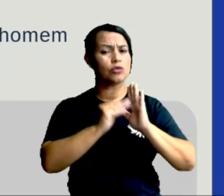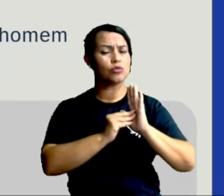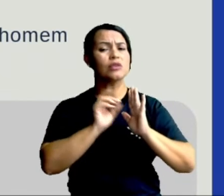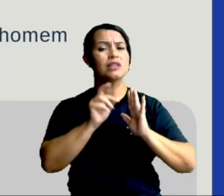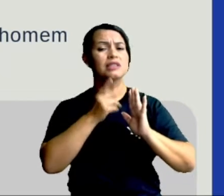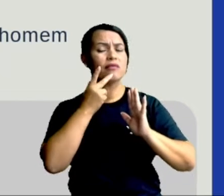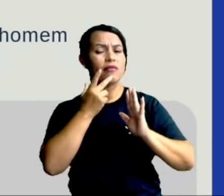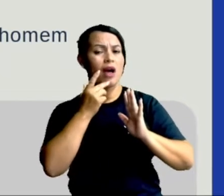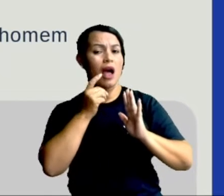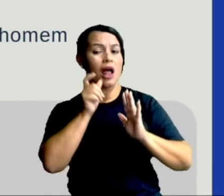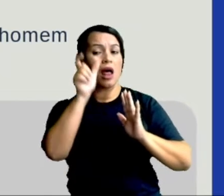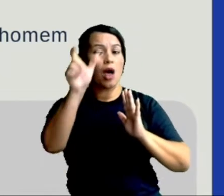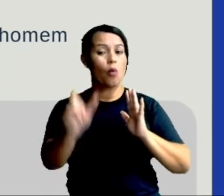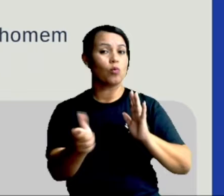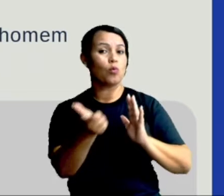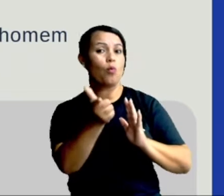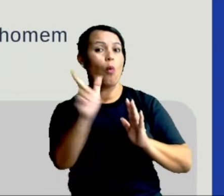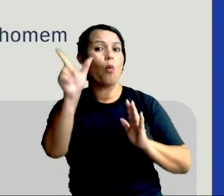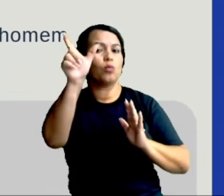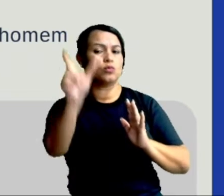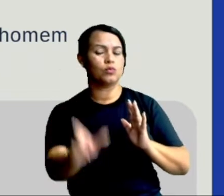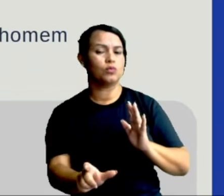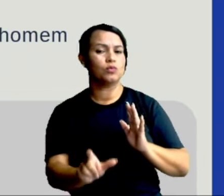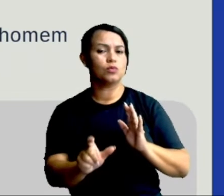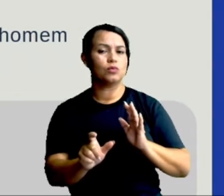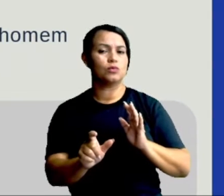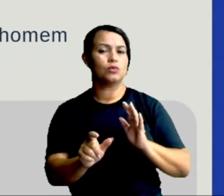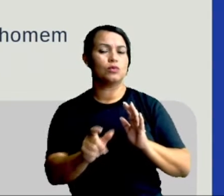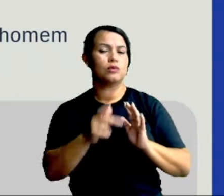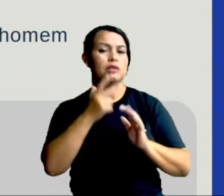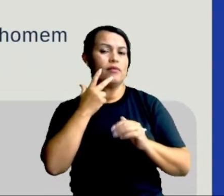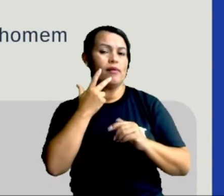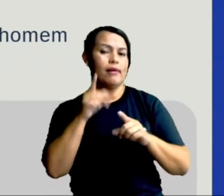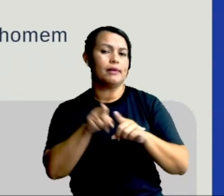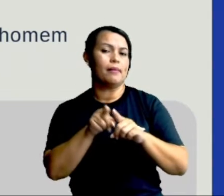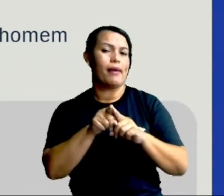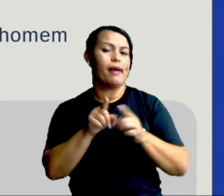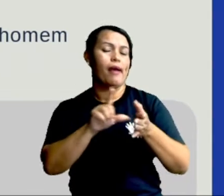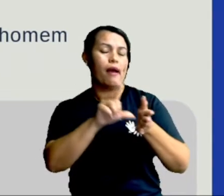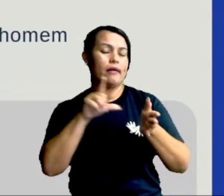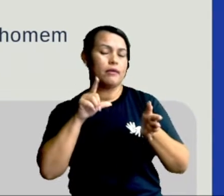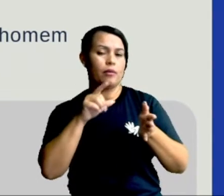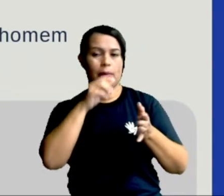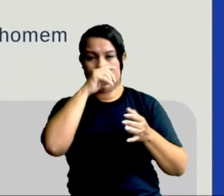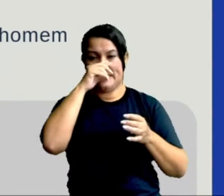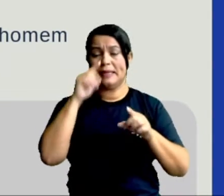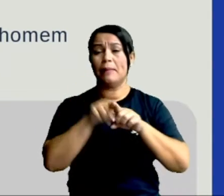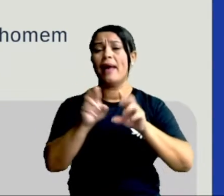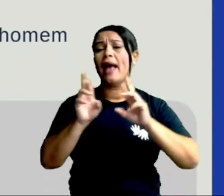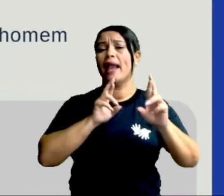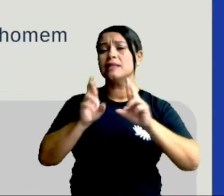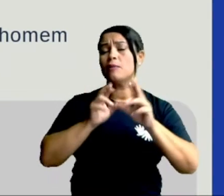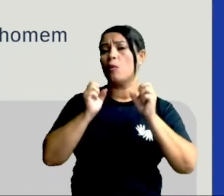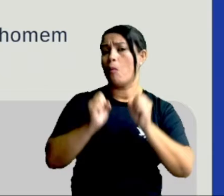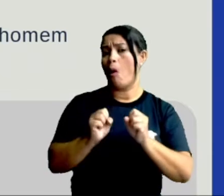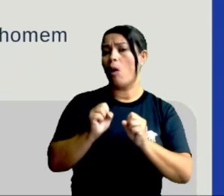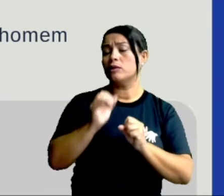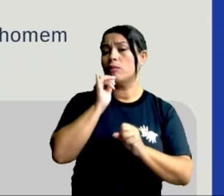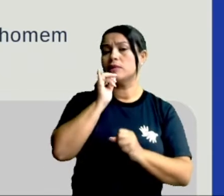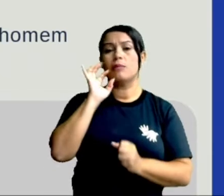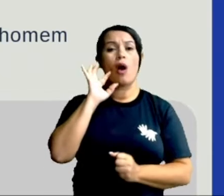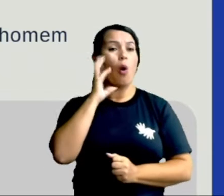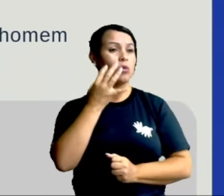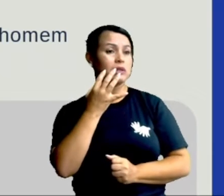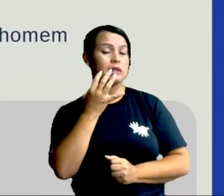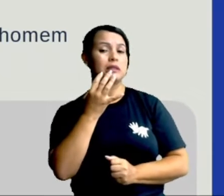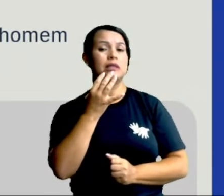a ver com o outro, né? Com outro termo mencionado anteriormente. E essa relação pode ocorrer, por exemplo, por meio